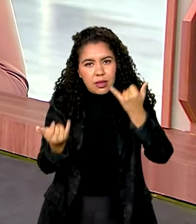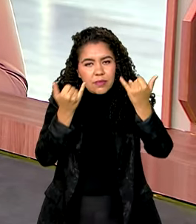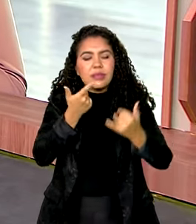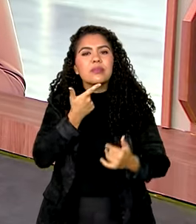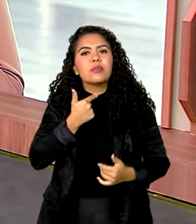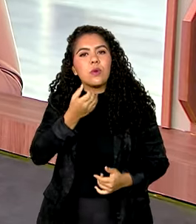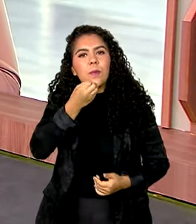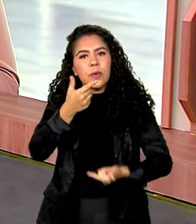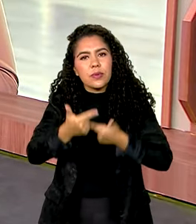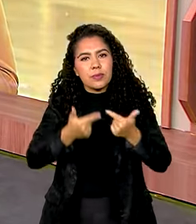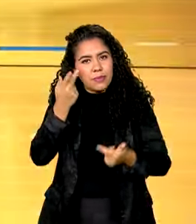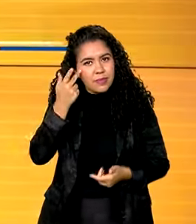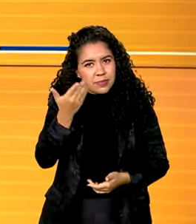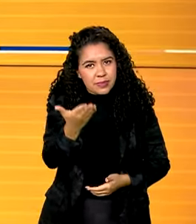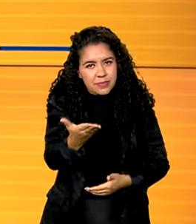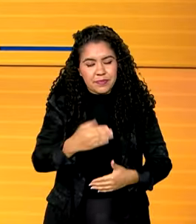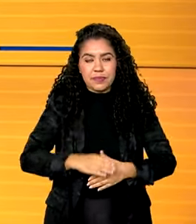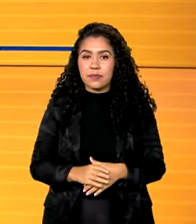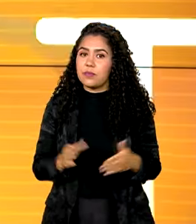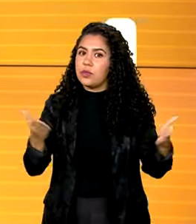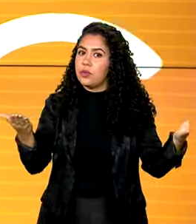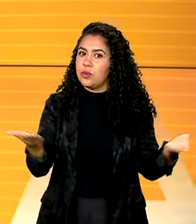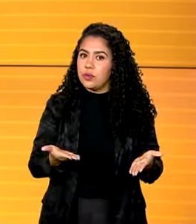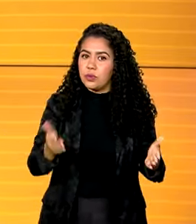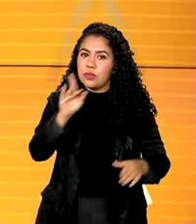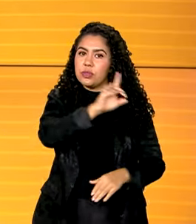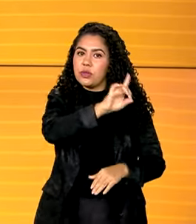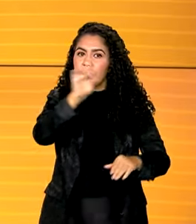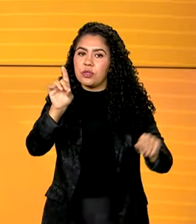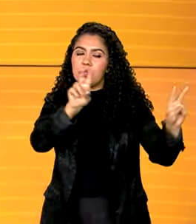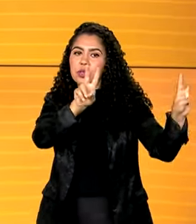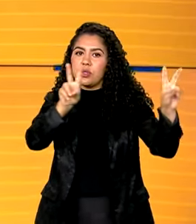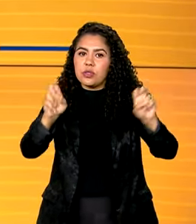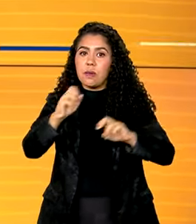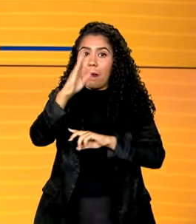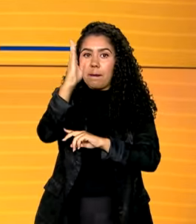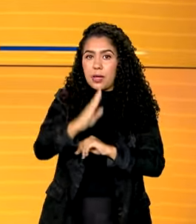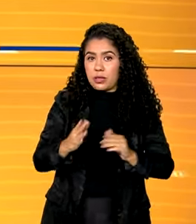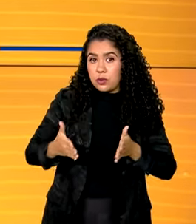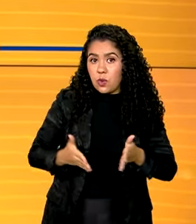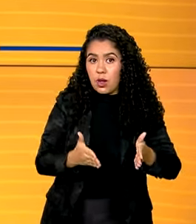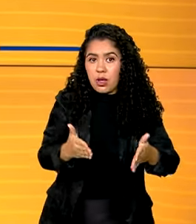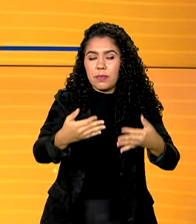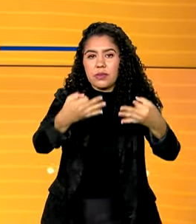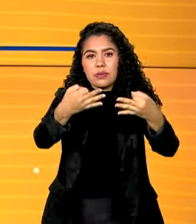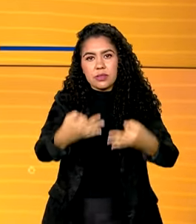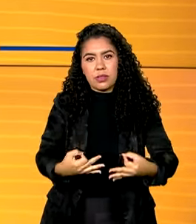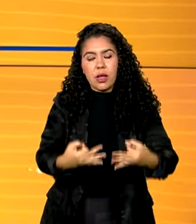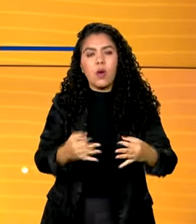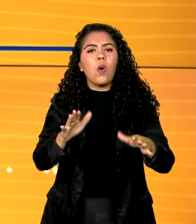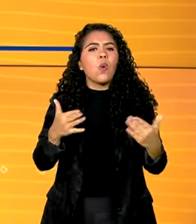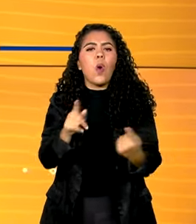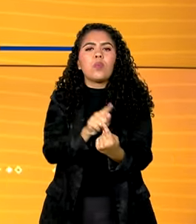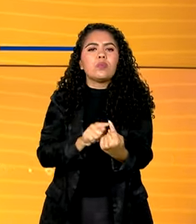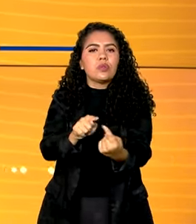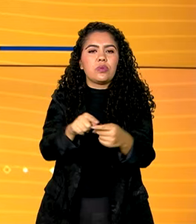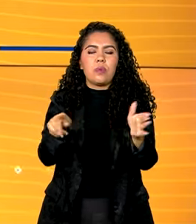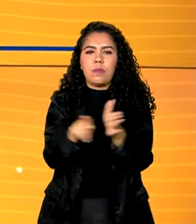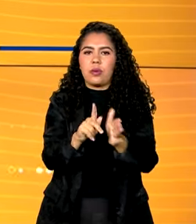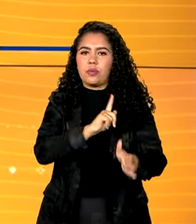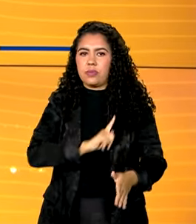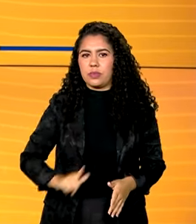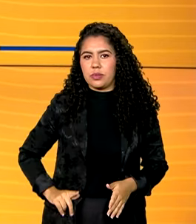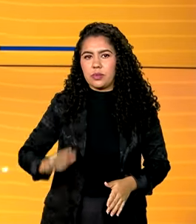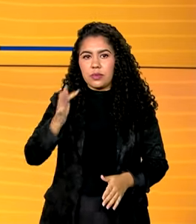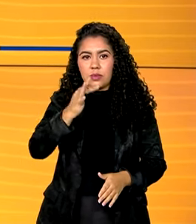você. E hoje é o dia do nosso quadro Brasil no Rumo Certo. Vamos falar da meta do governo federal de tirar o país